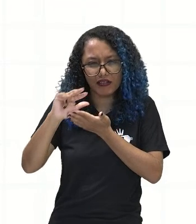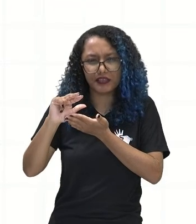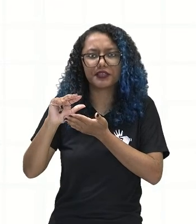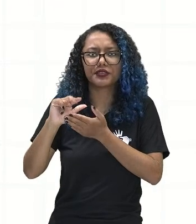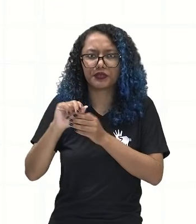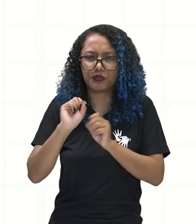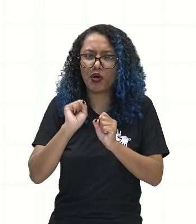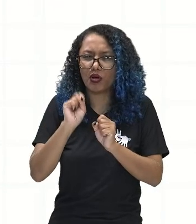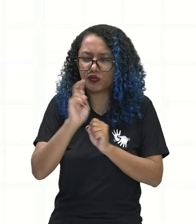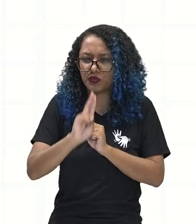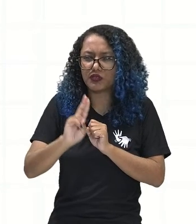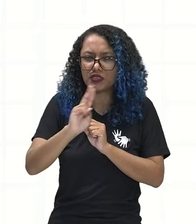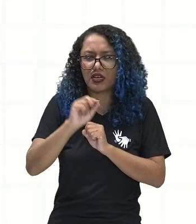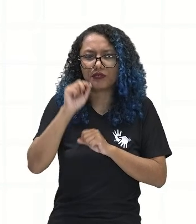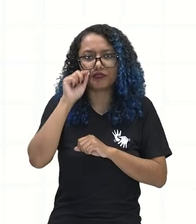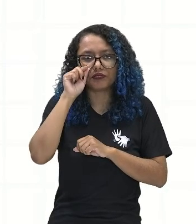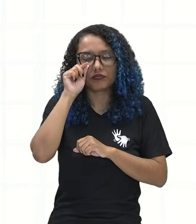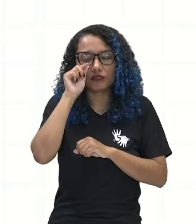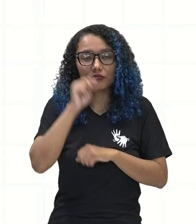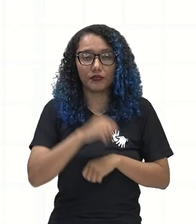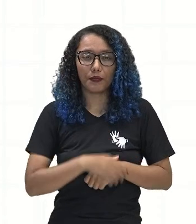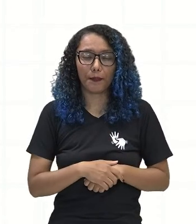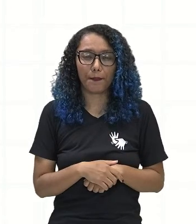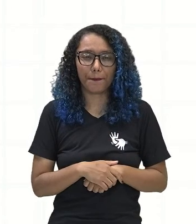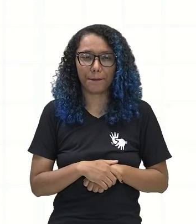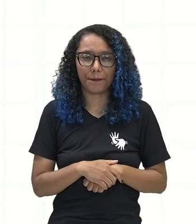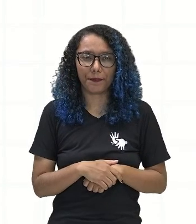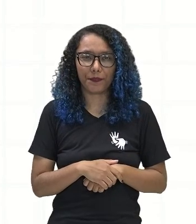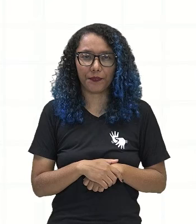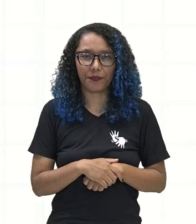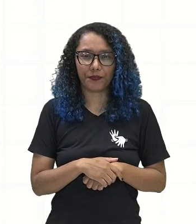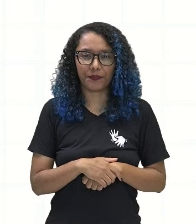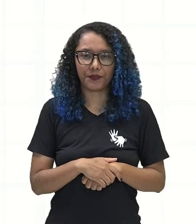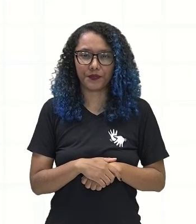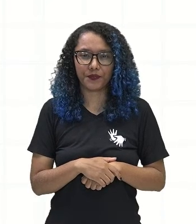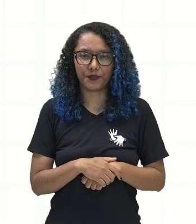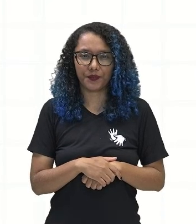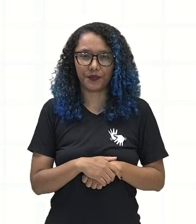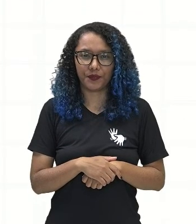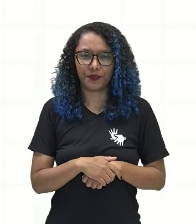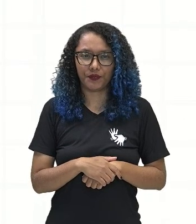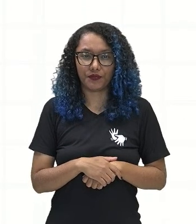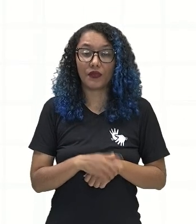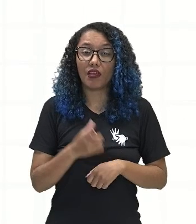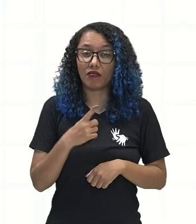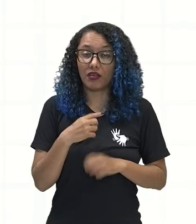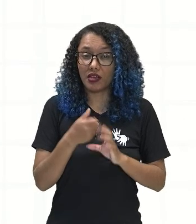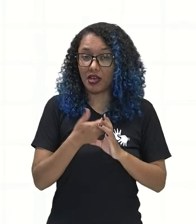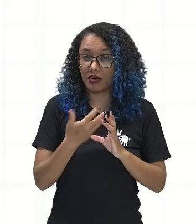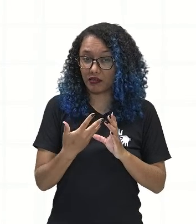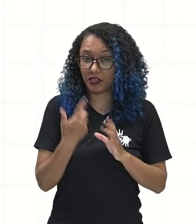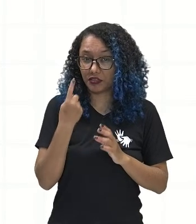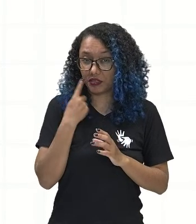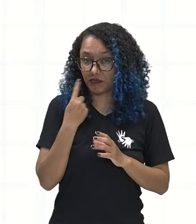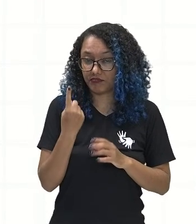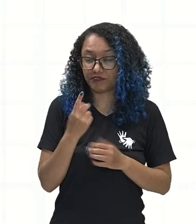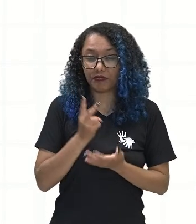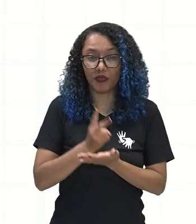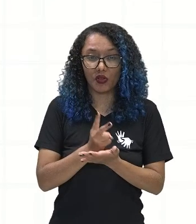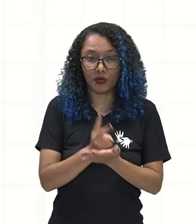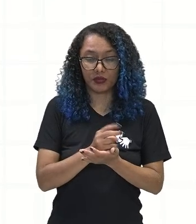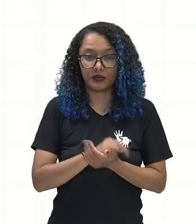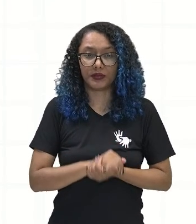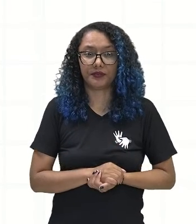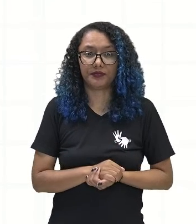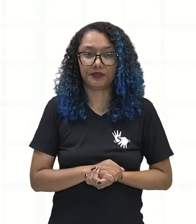campanha promocional, né, que nós estamos vendo aqui, você tem esses aspectos. Então, seguindo essas